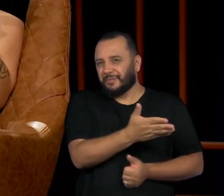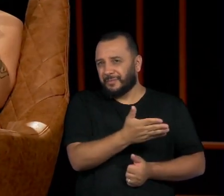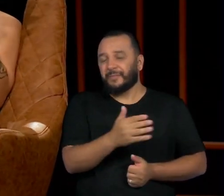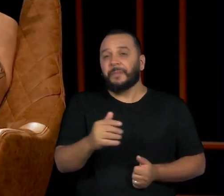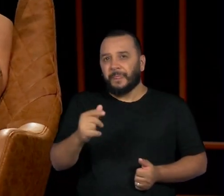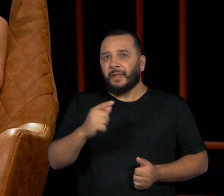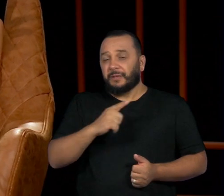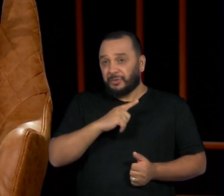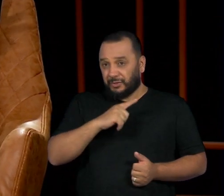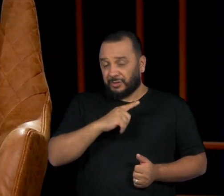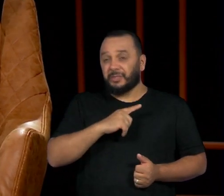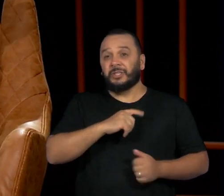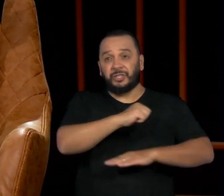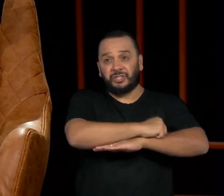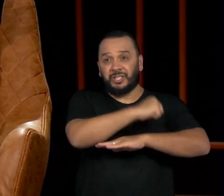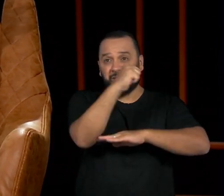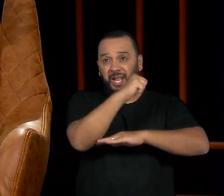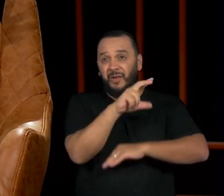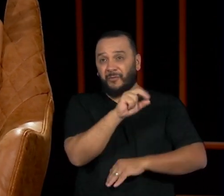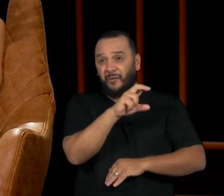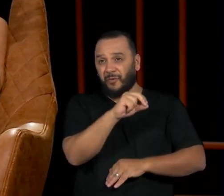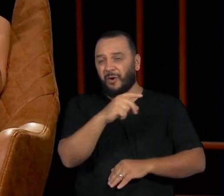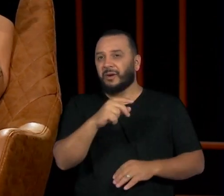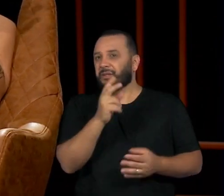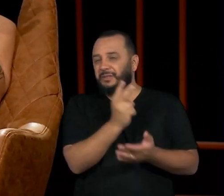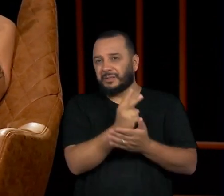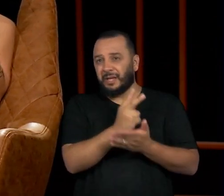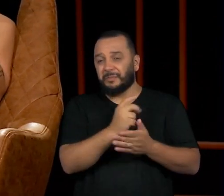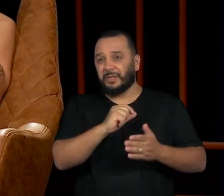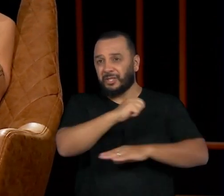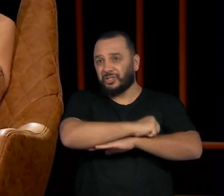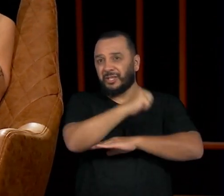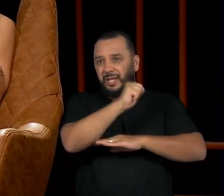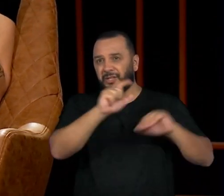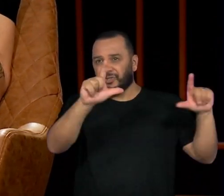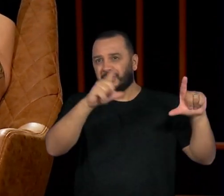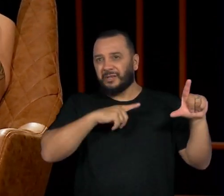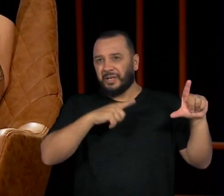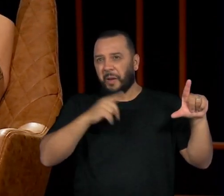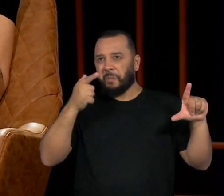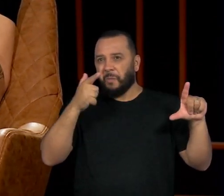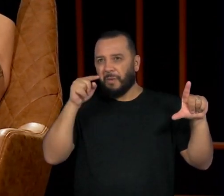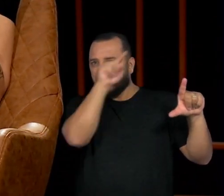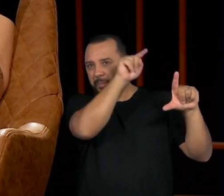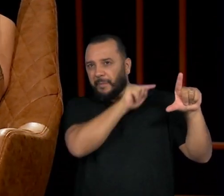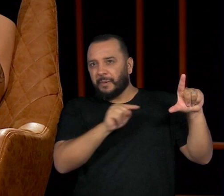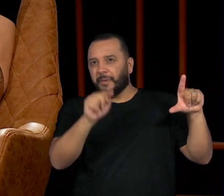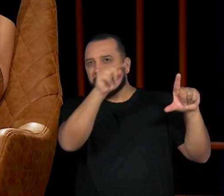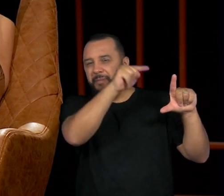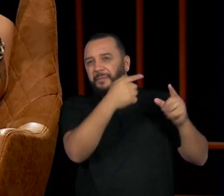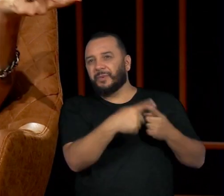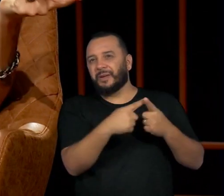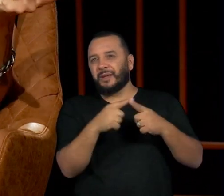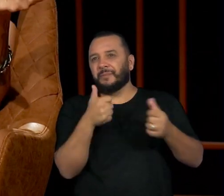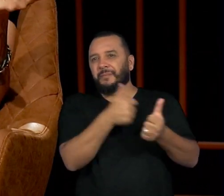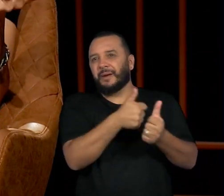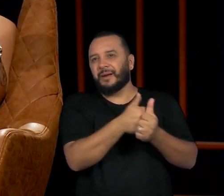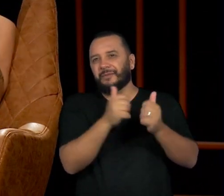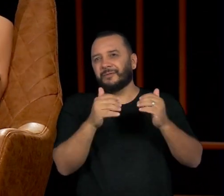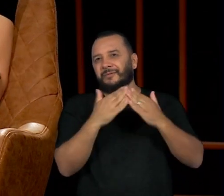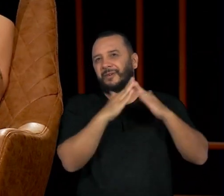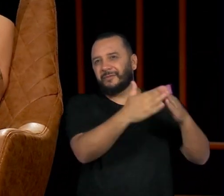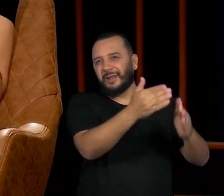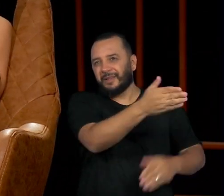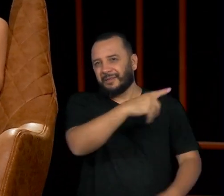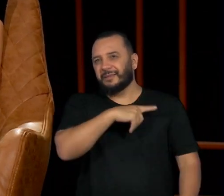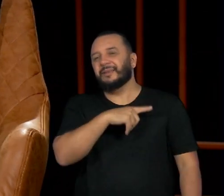de balas, né? É uma imagem que nunca esqueci. Era uma vida muito dura. É a mesma avó que eu falei do Lavian Rose,